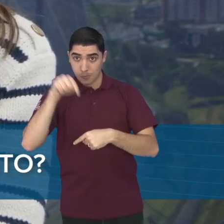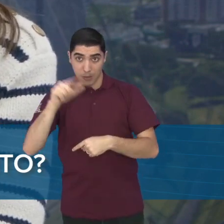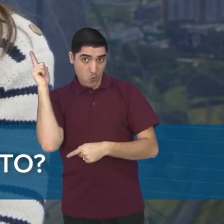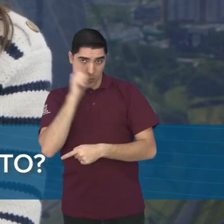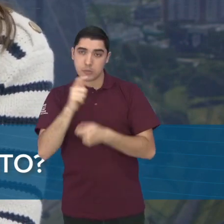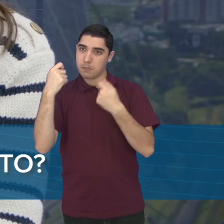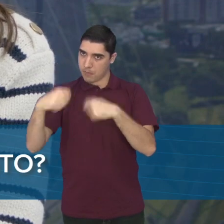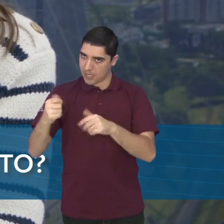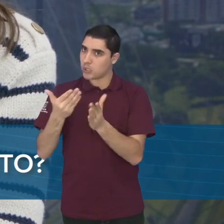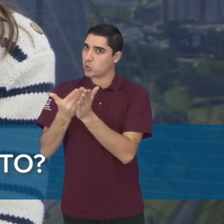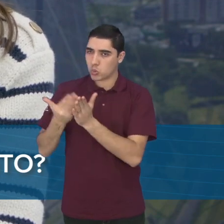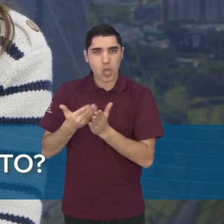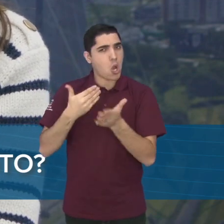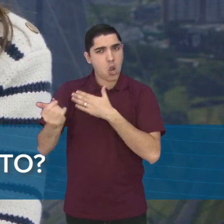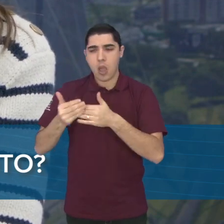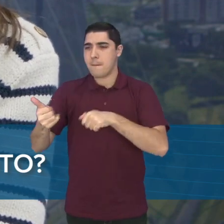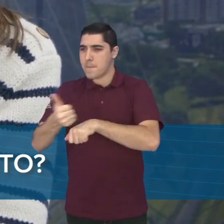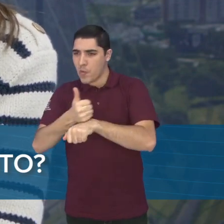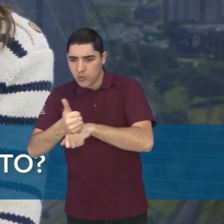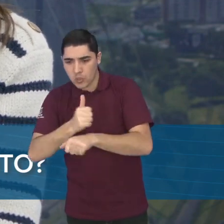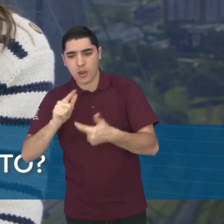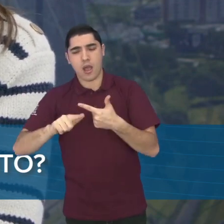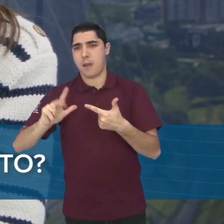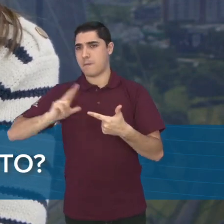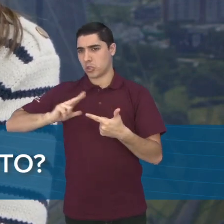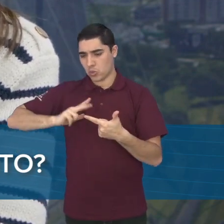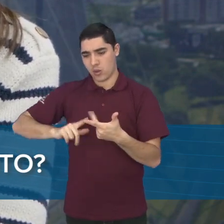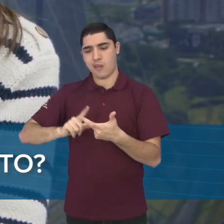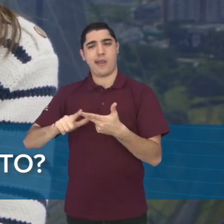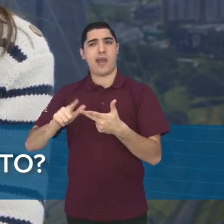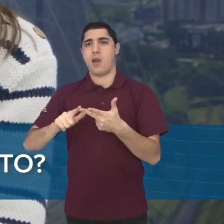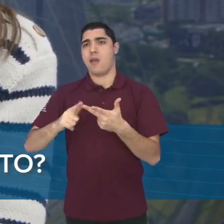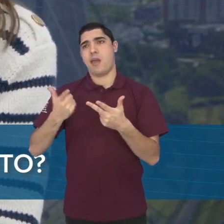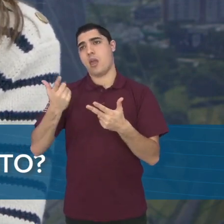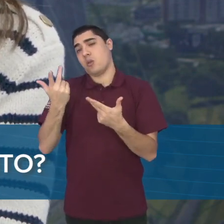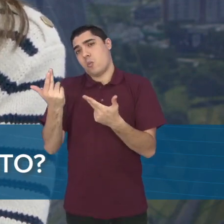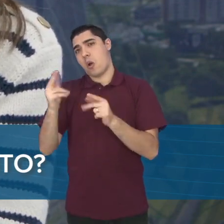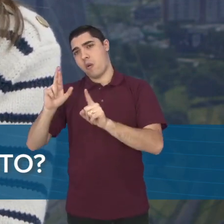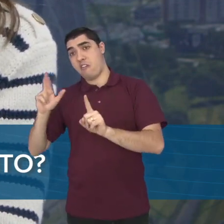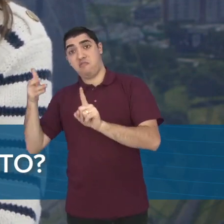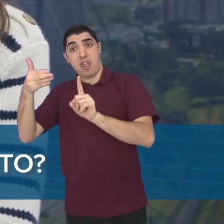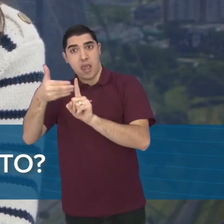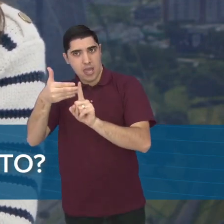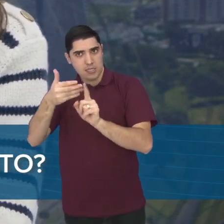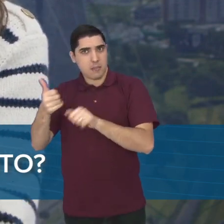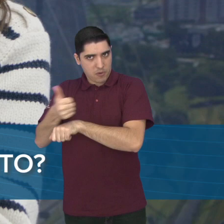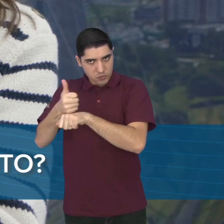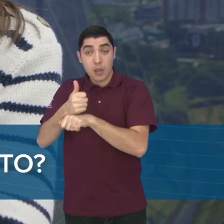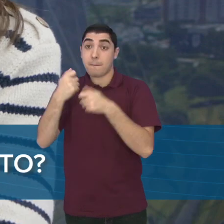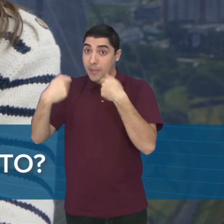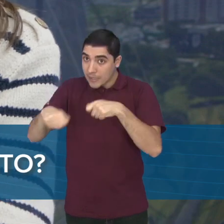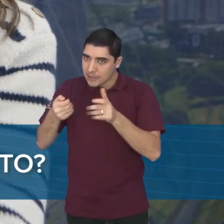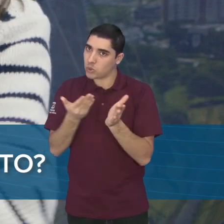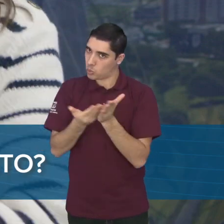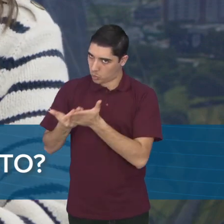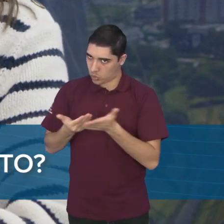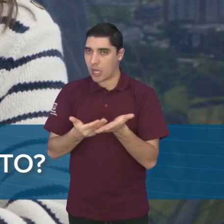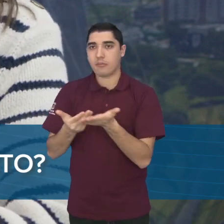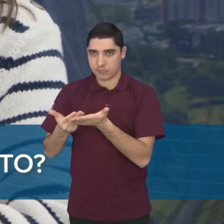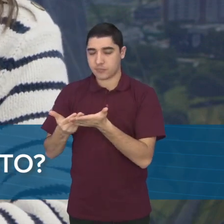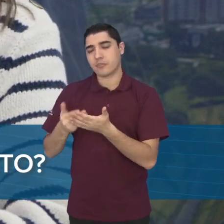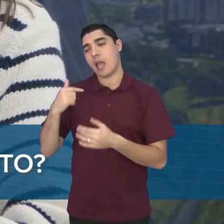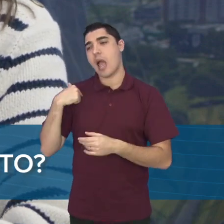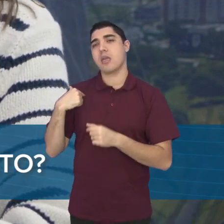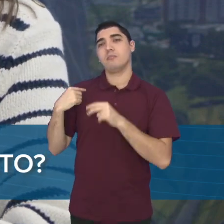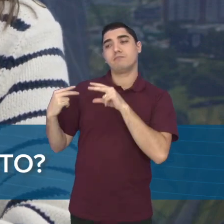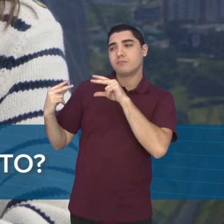ele qual sucesso for, né? Financeiro, profissional, de conseguir ser uma referência, né, como profissional, mas tem que ter o estudo. E a